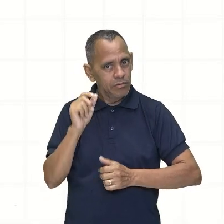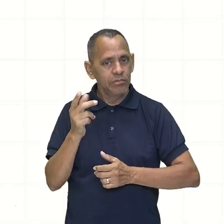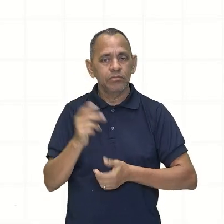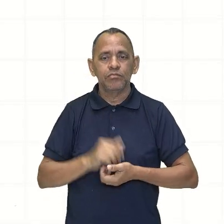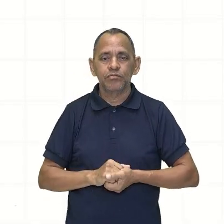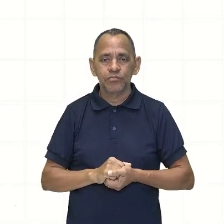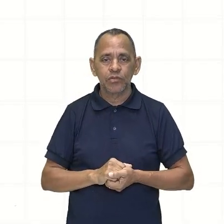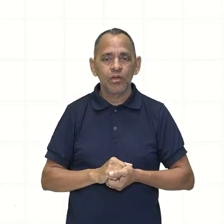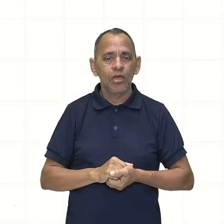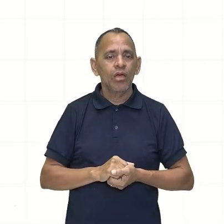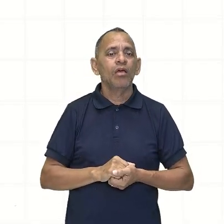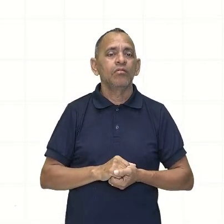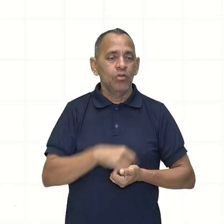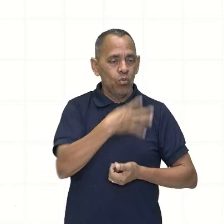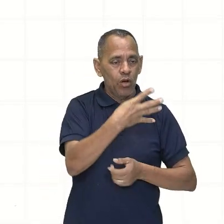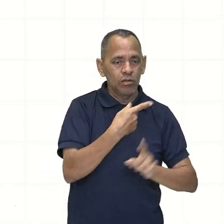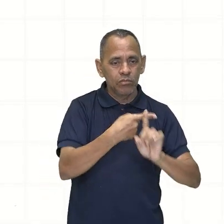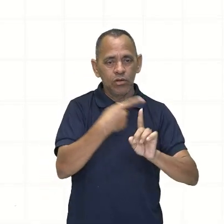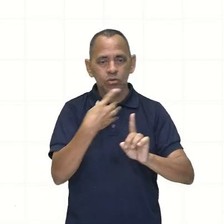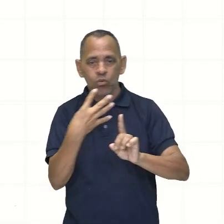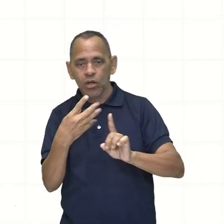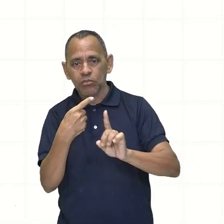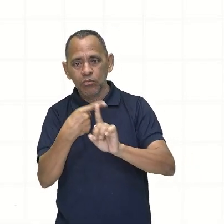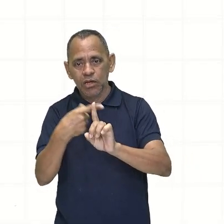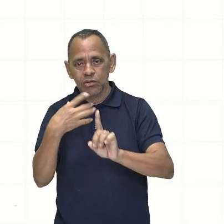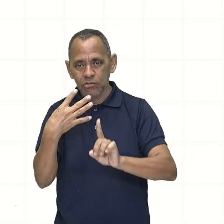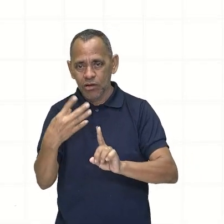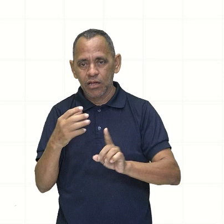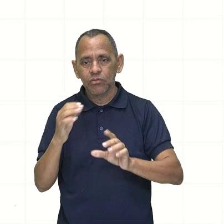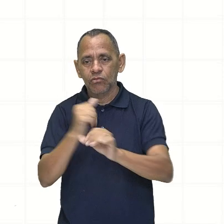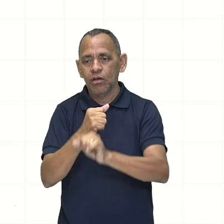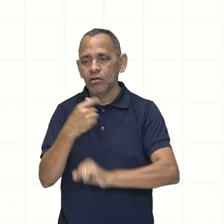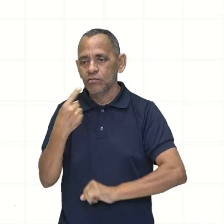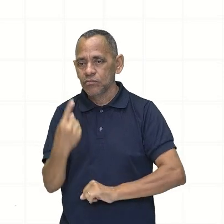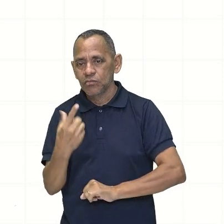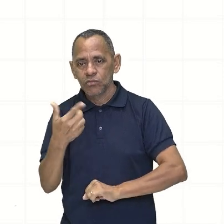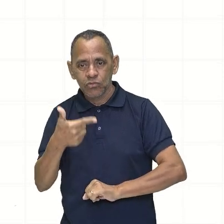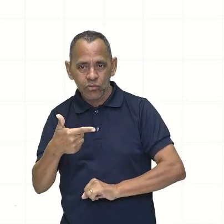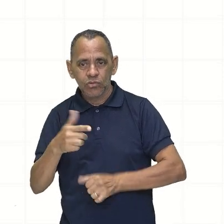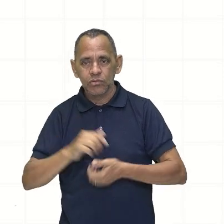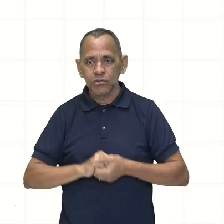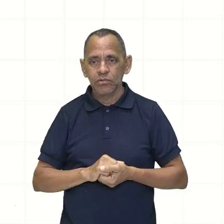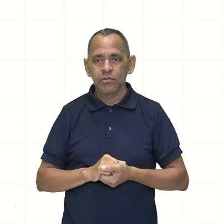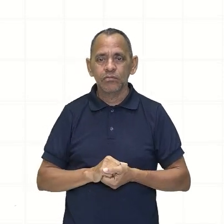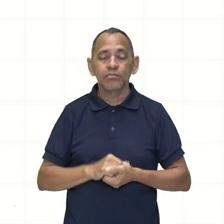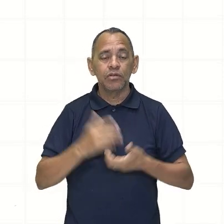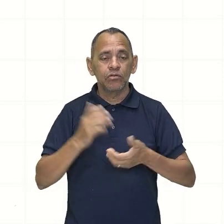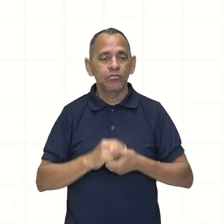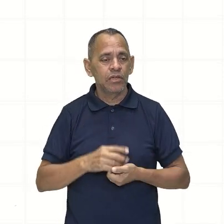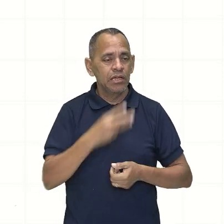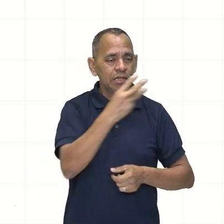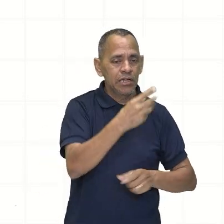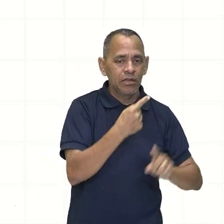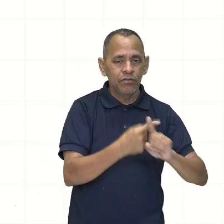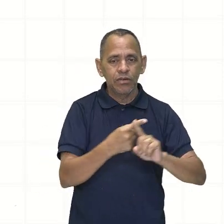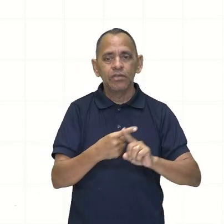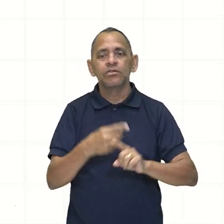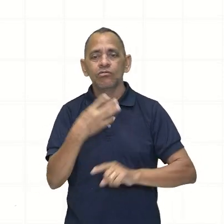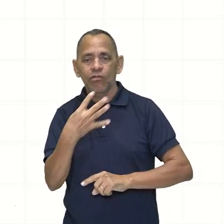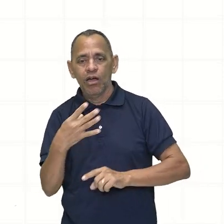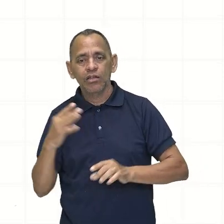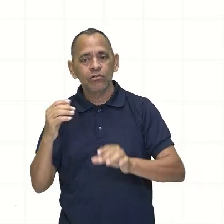mais 4 mais 4 é 12. Então, 3 vezes 4 também é